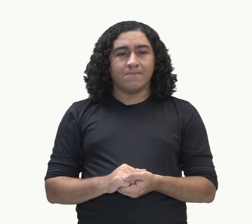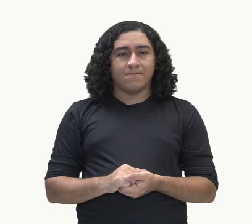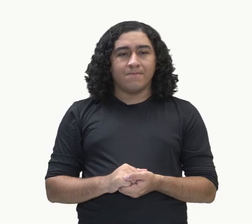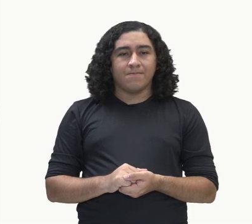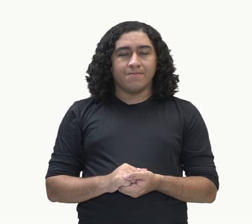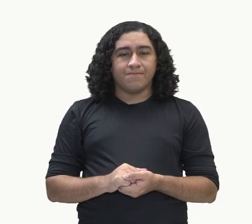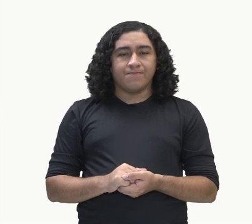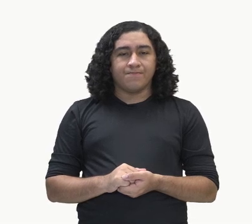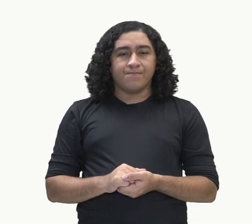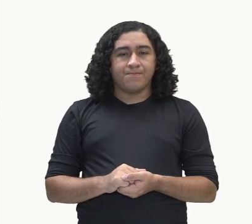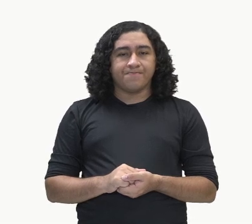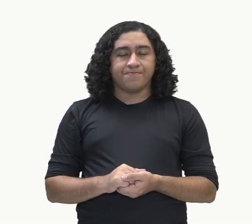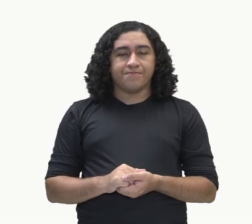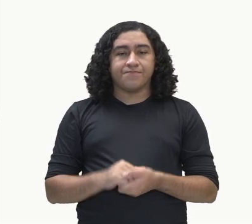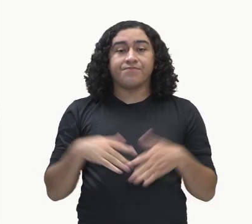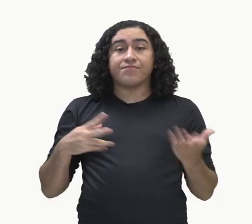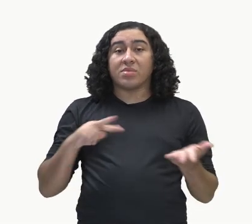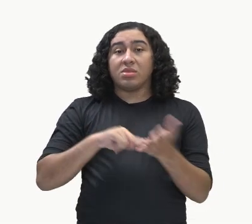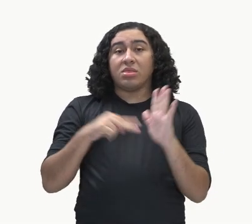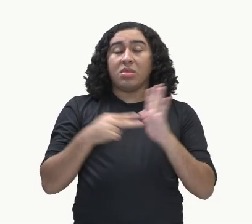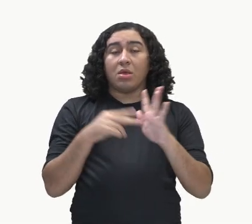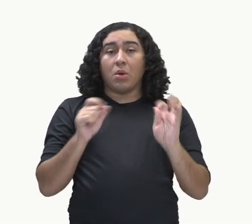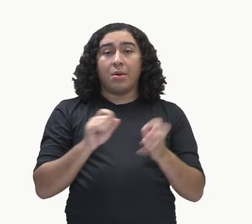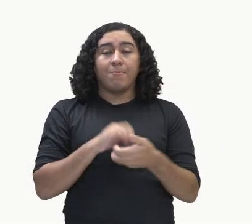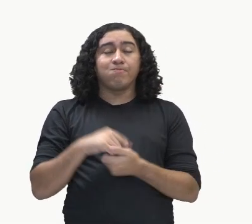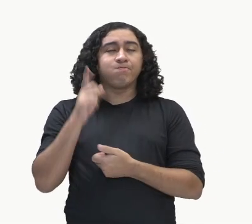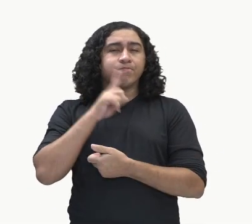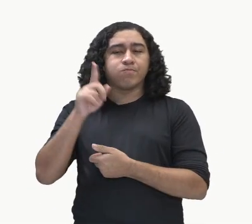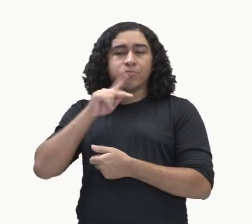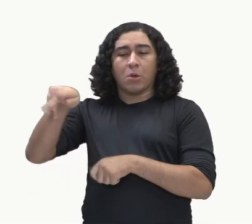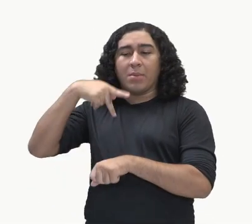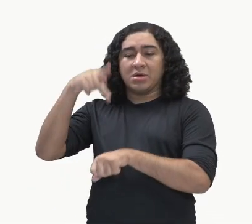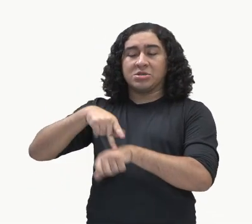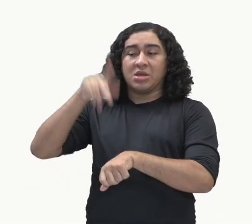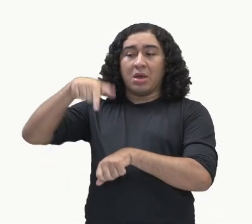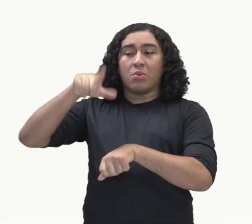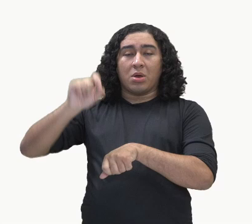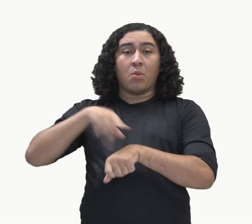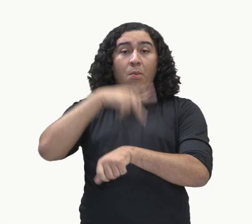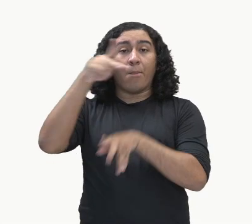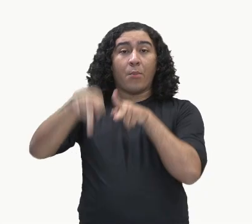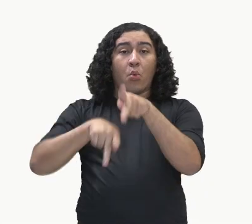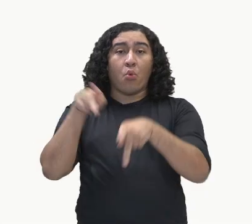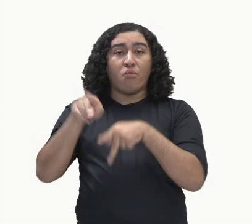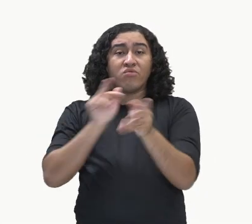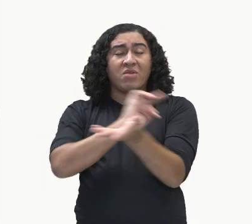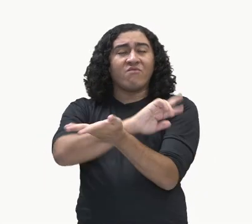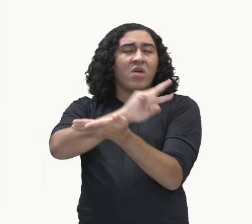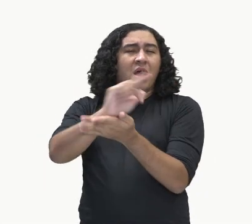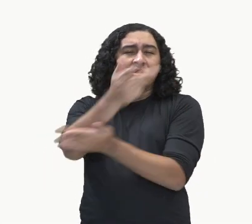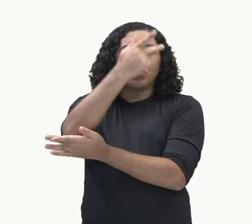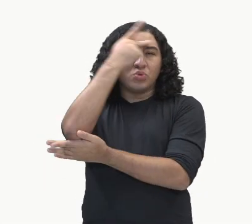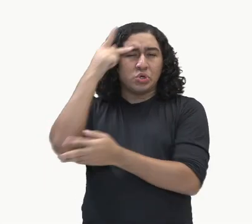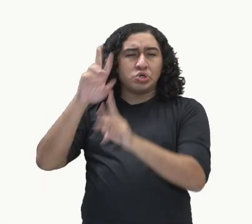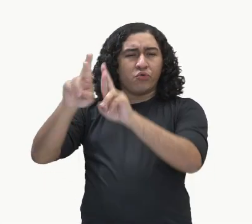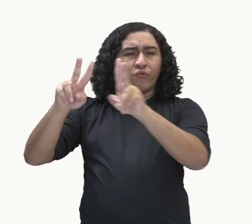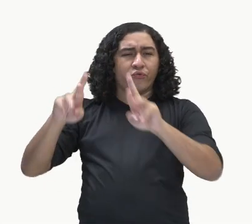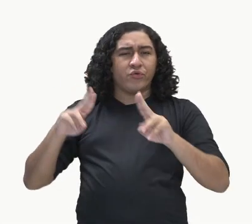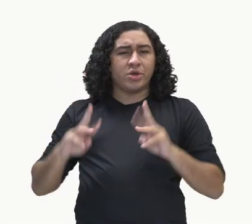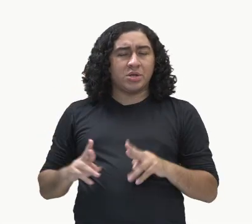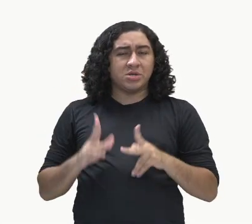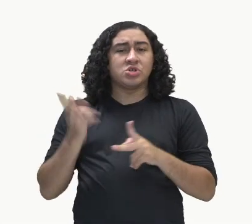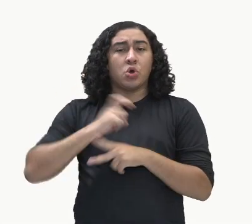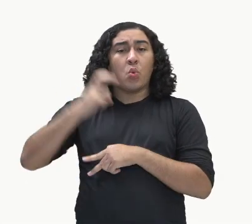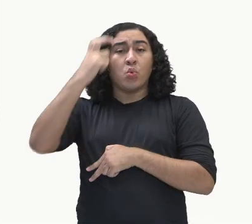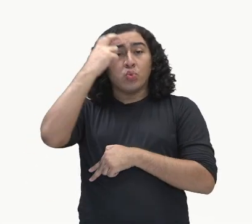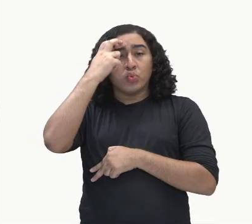Então, aqui ele está dizendo que os Estados Unidos, há muito tempo, é uma nação diversa, né? Culturally,